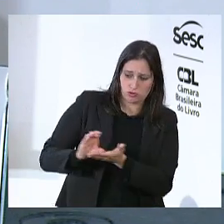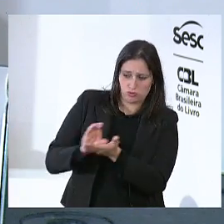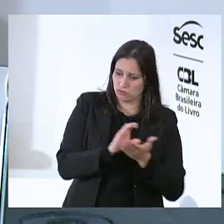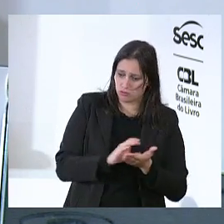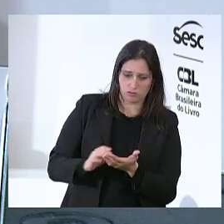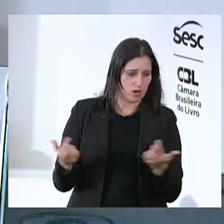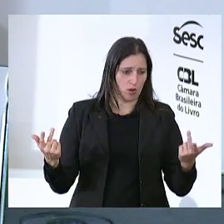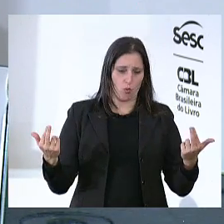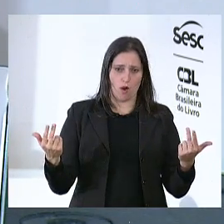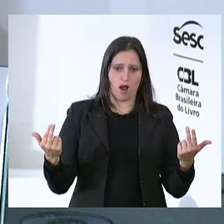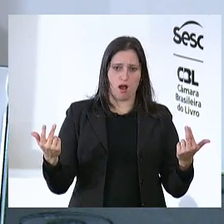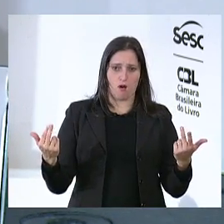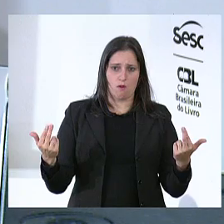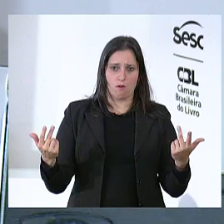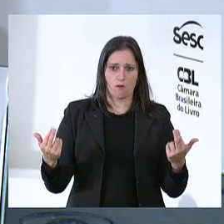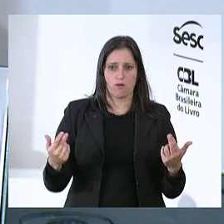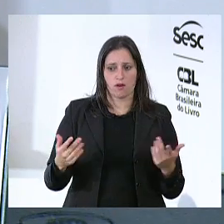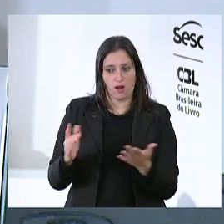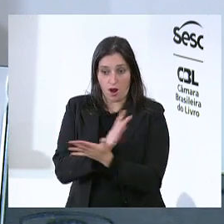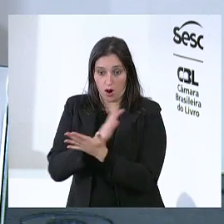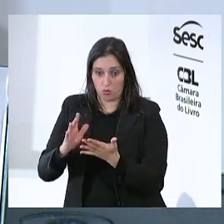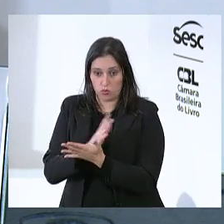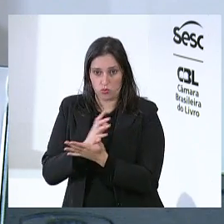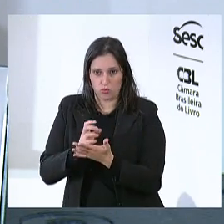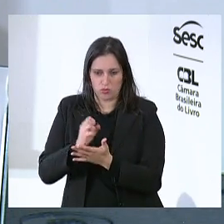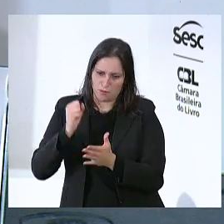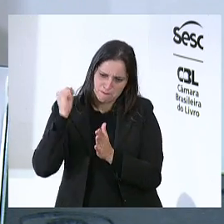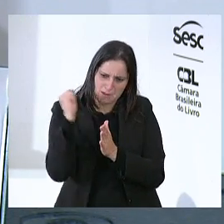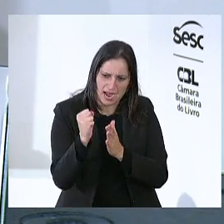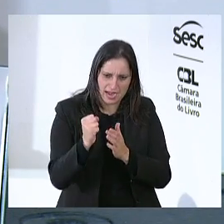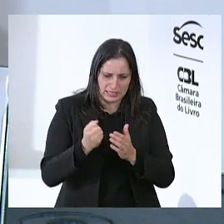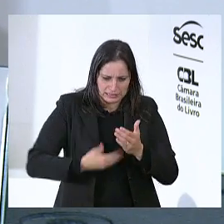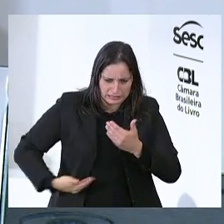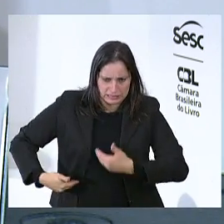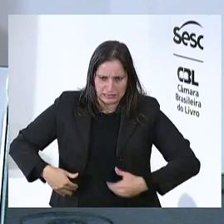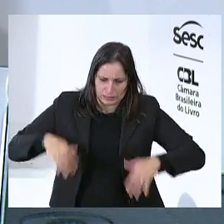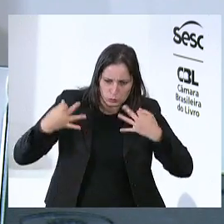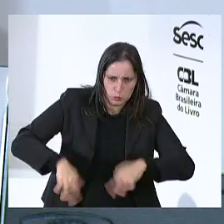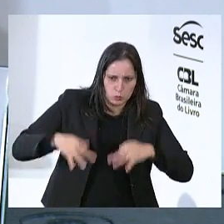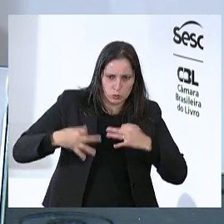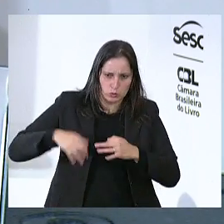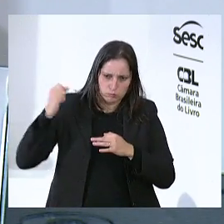bandido. Né? Eu, quando fui preso,